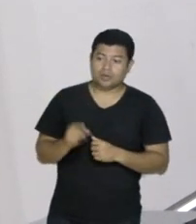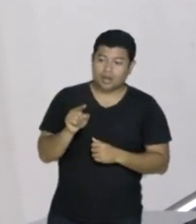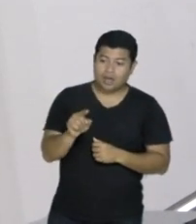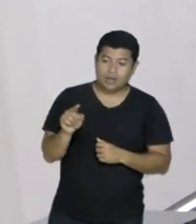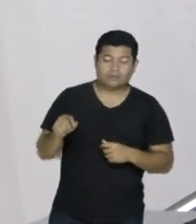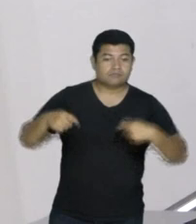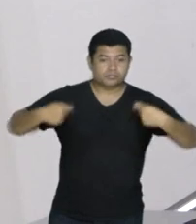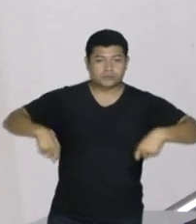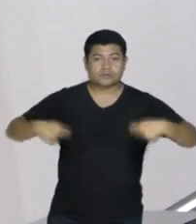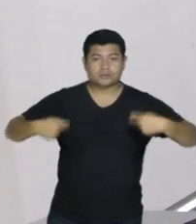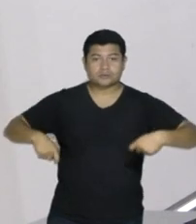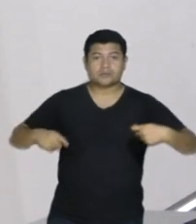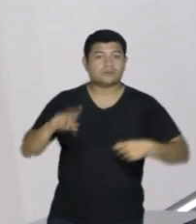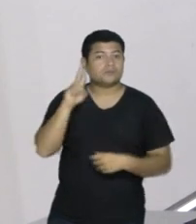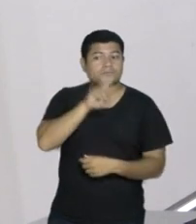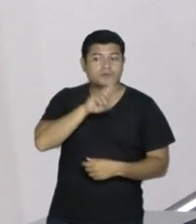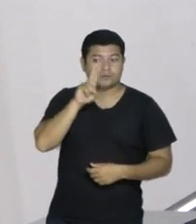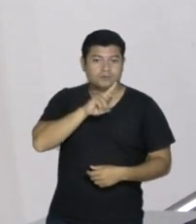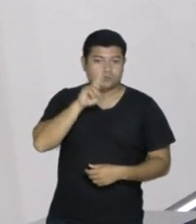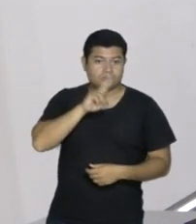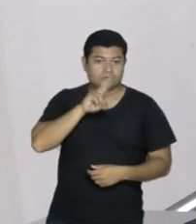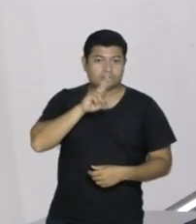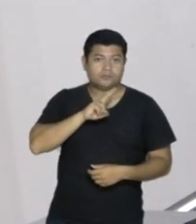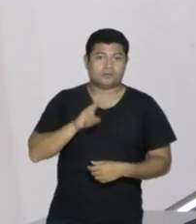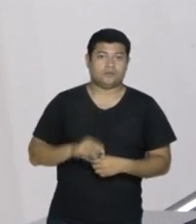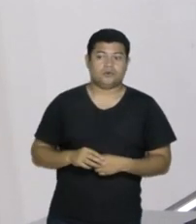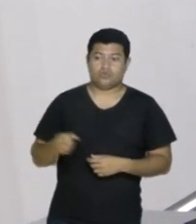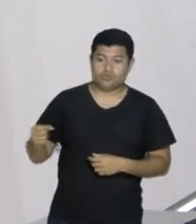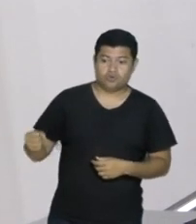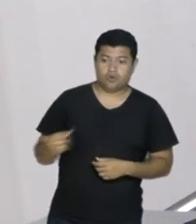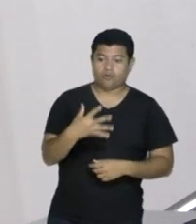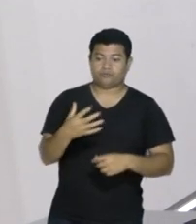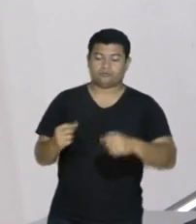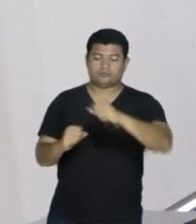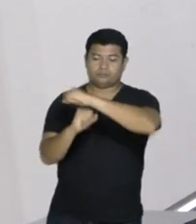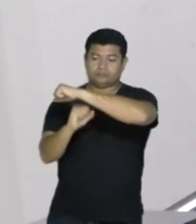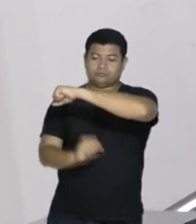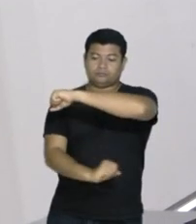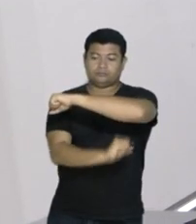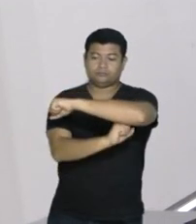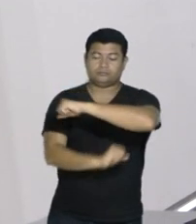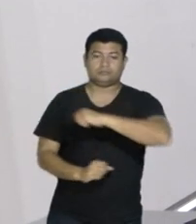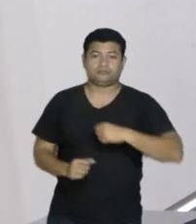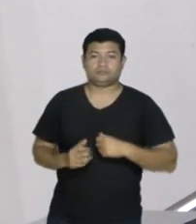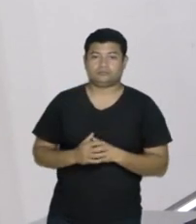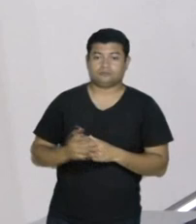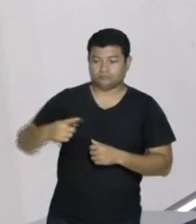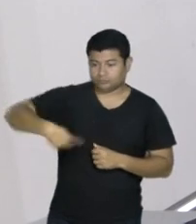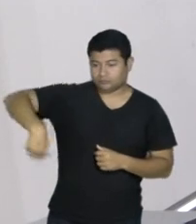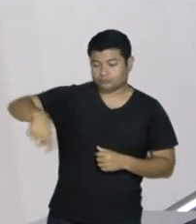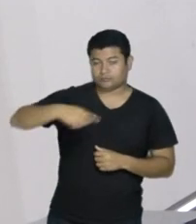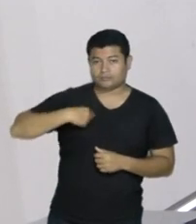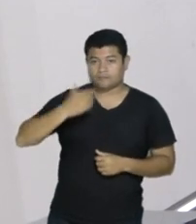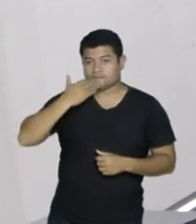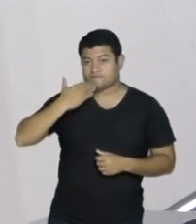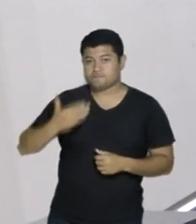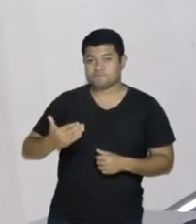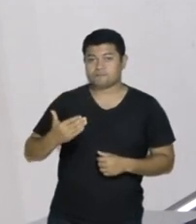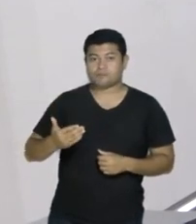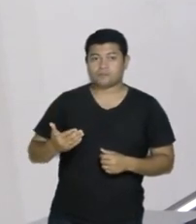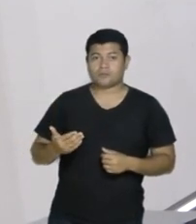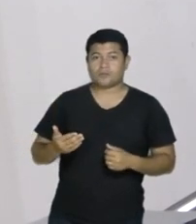precisa urgentemente de uma nova ponte nós solicitamos hoje